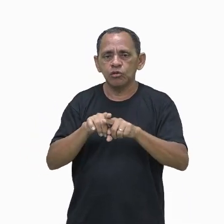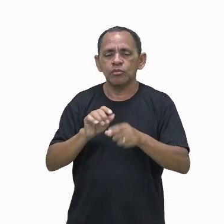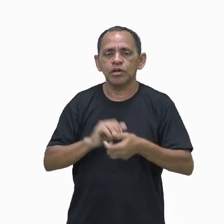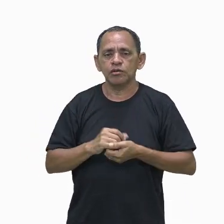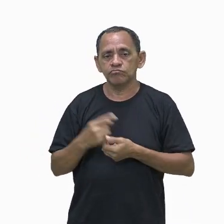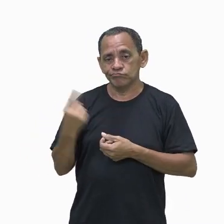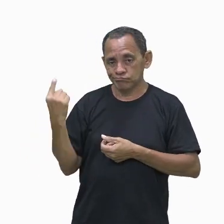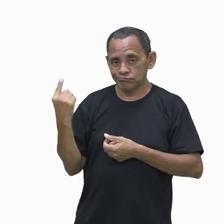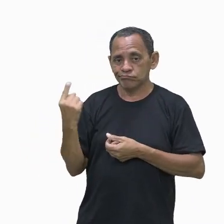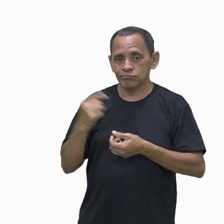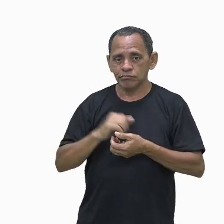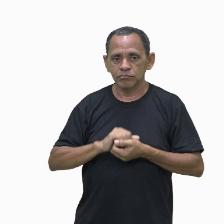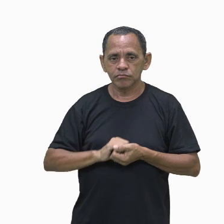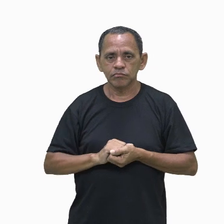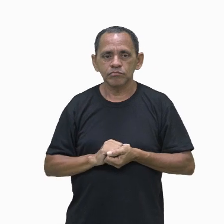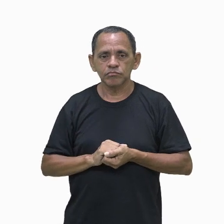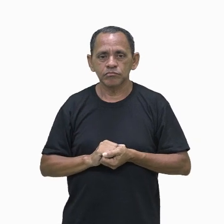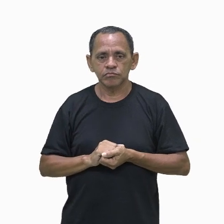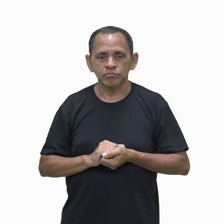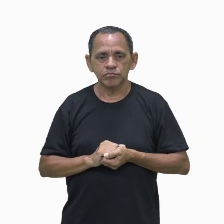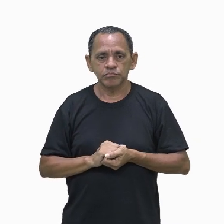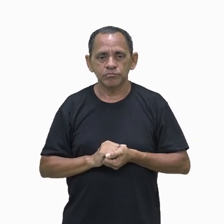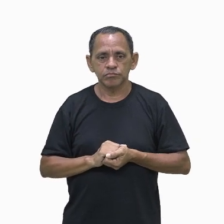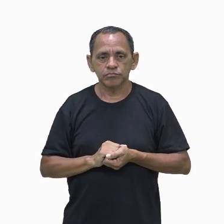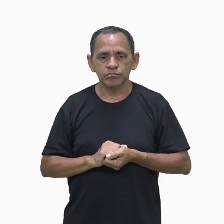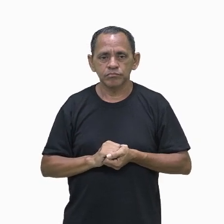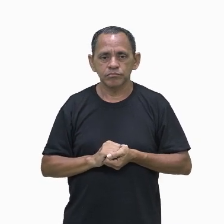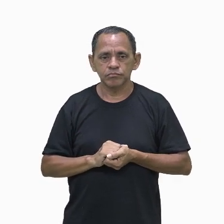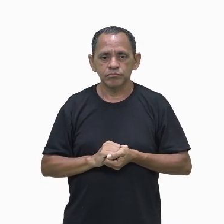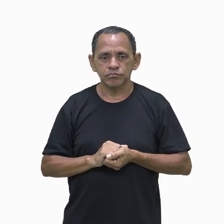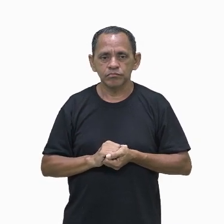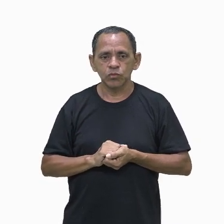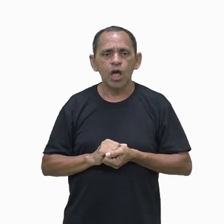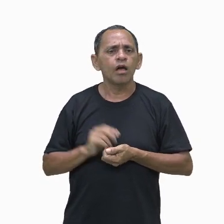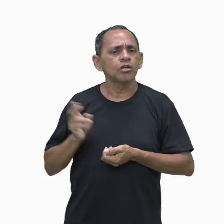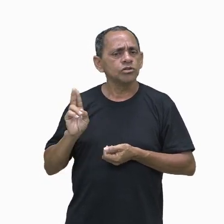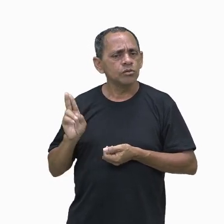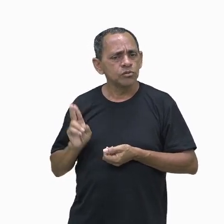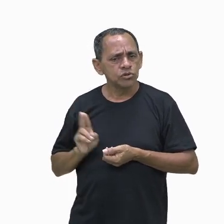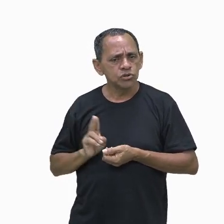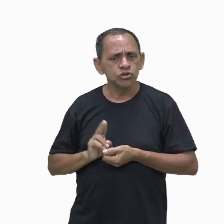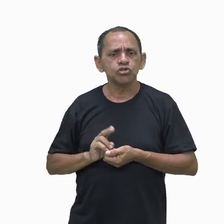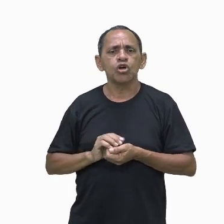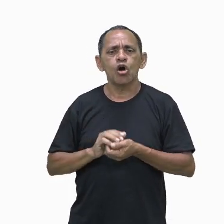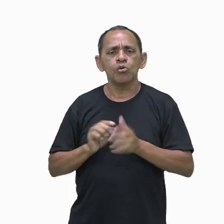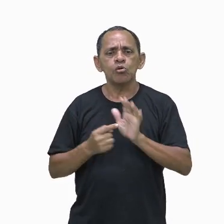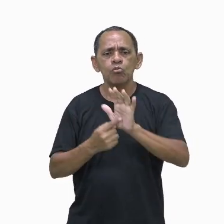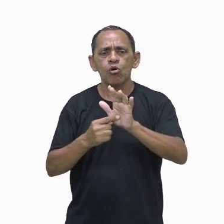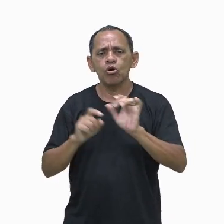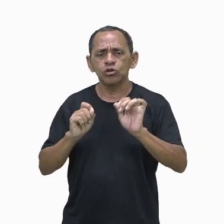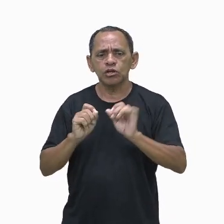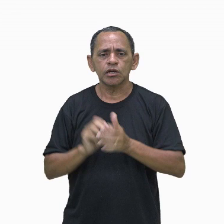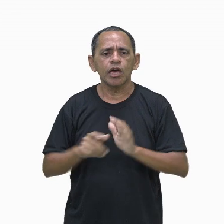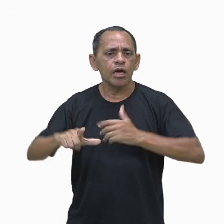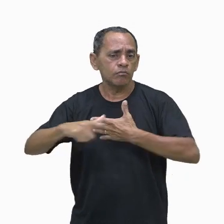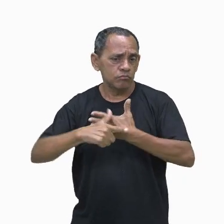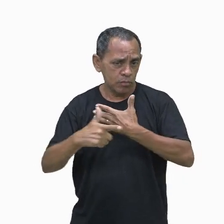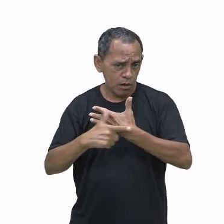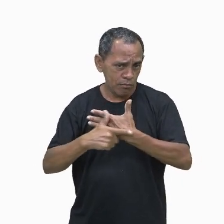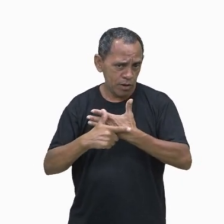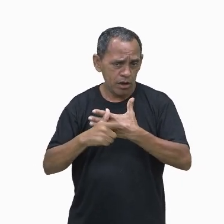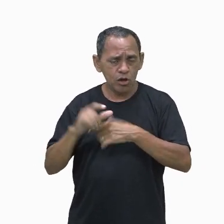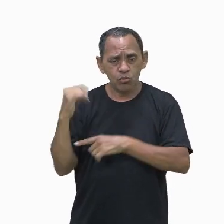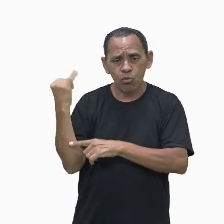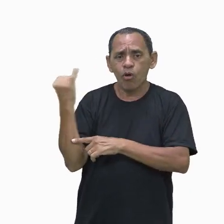os hormônios adrenocorticais. Eles desempenham papéis importantes na regulação do